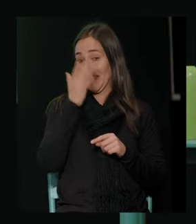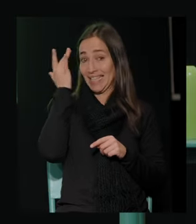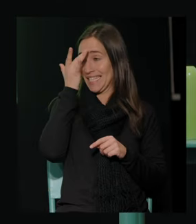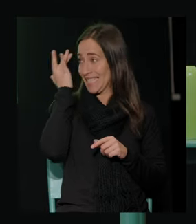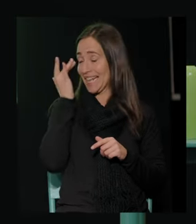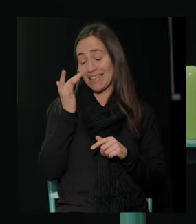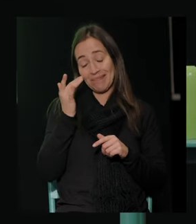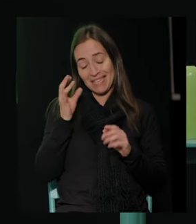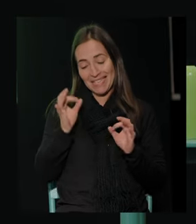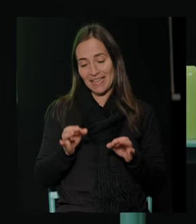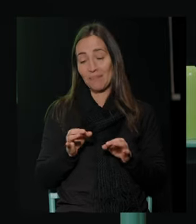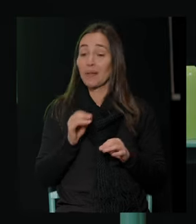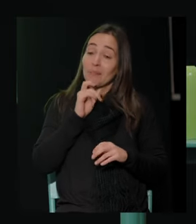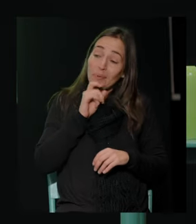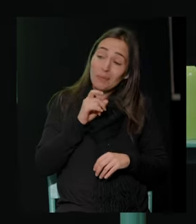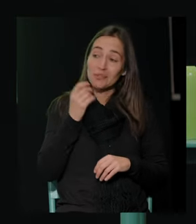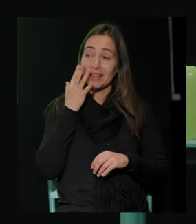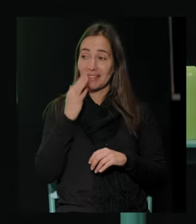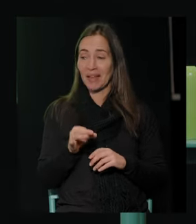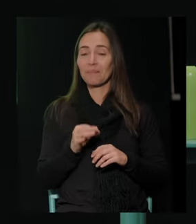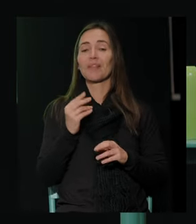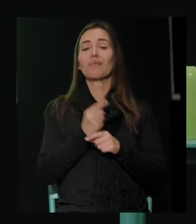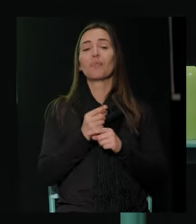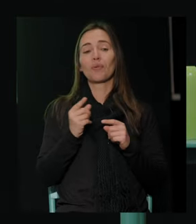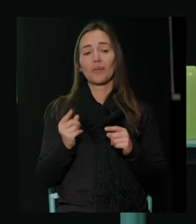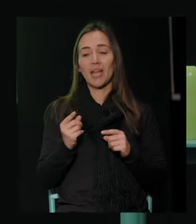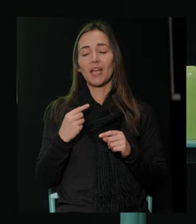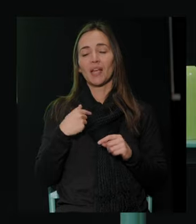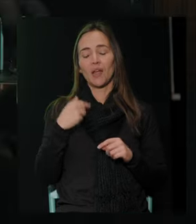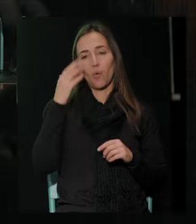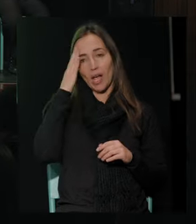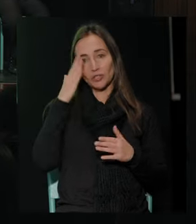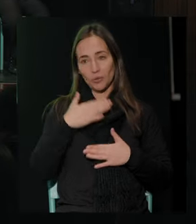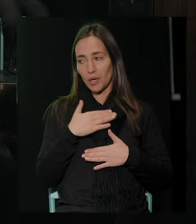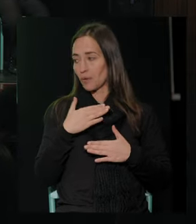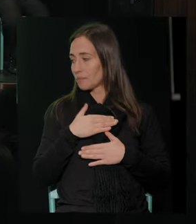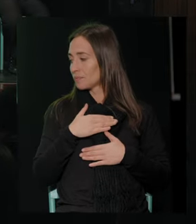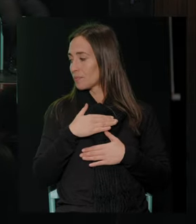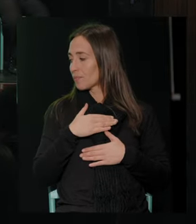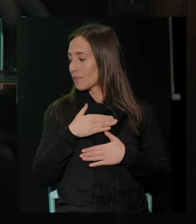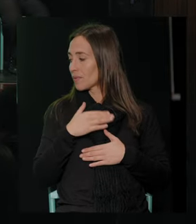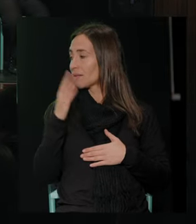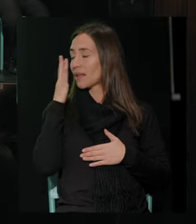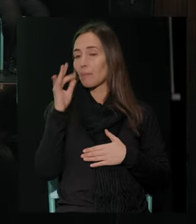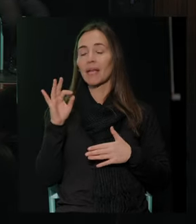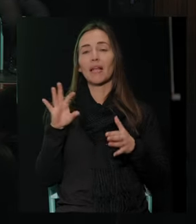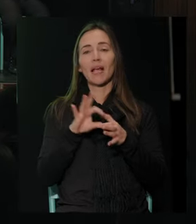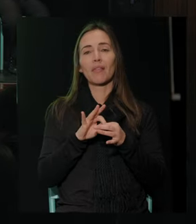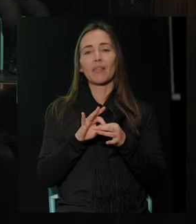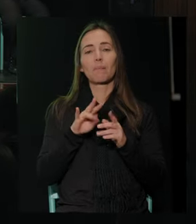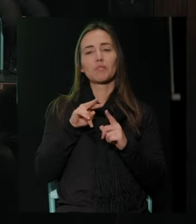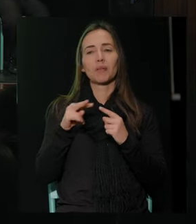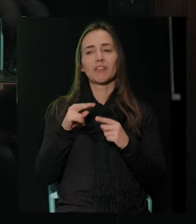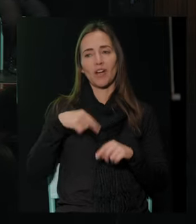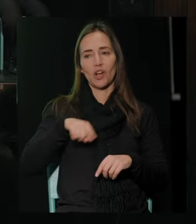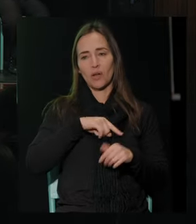é fácil, vamos tentar. Até porque, pronto, eu acho pessoalmente, e também um bocado na visão da nossa associação e das